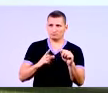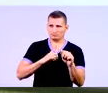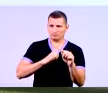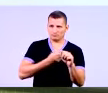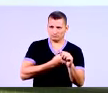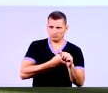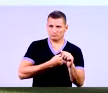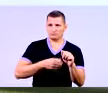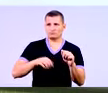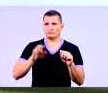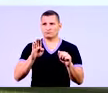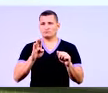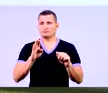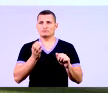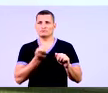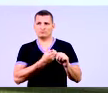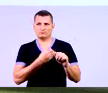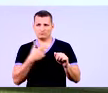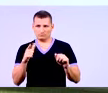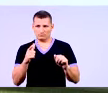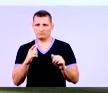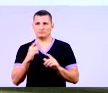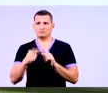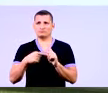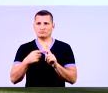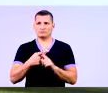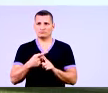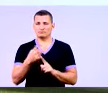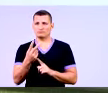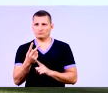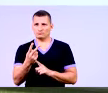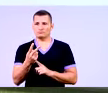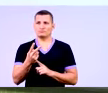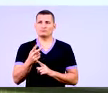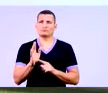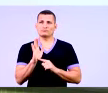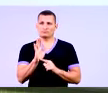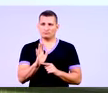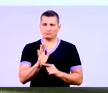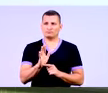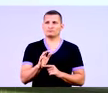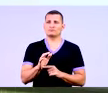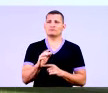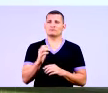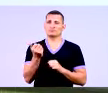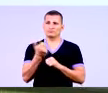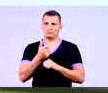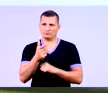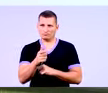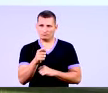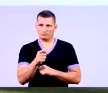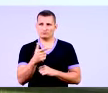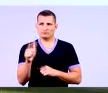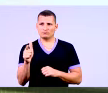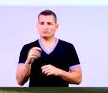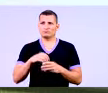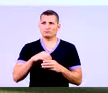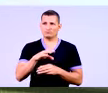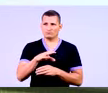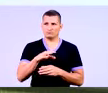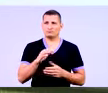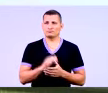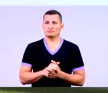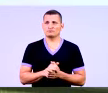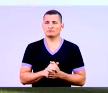b tem outra somos duas e paz como variável c mostra variável substituiu ela por outro conteúdo a perspectiva aqui